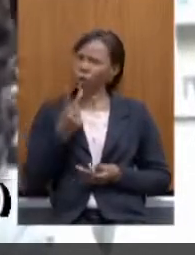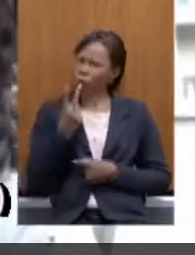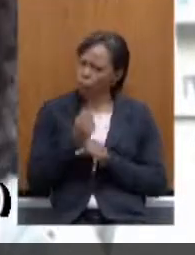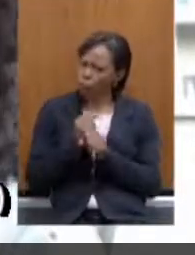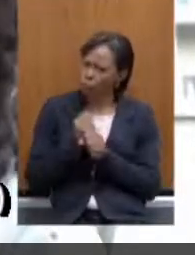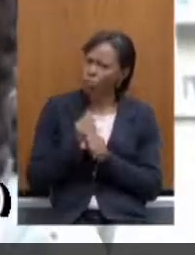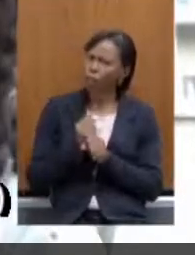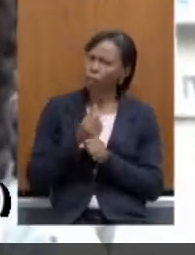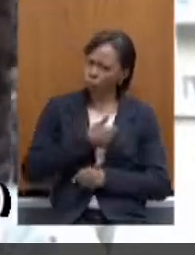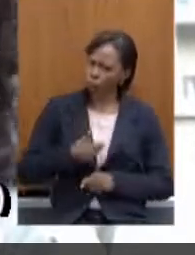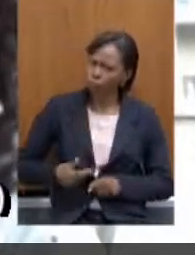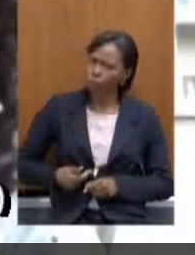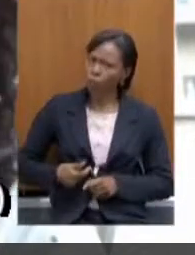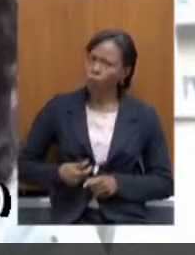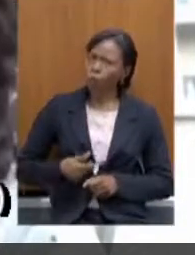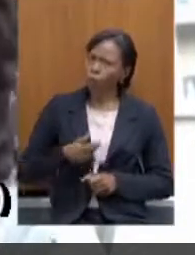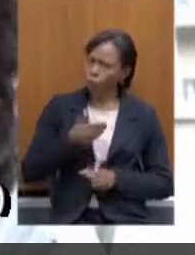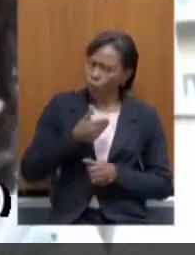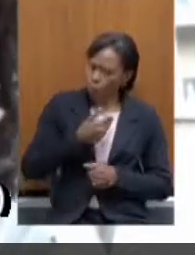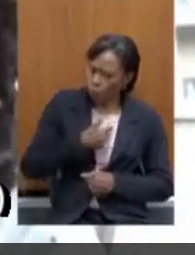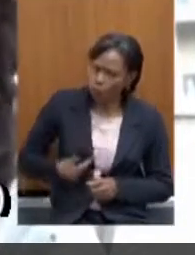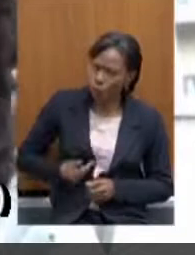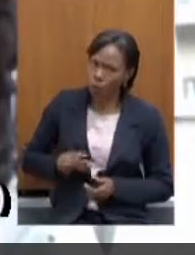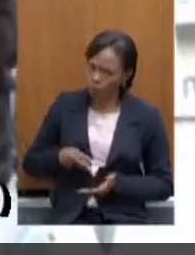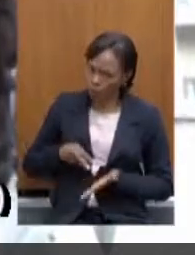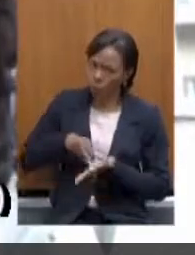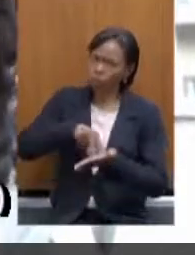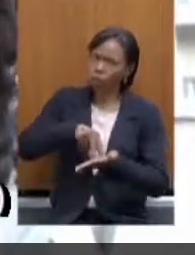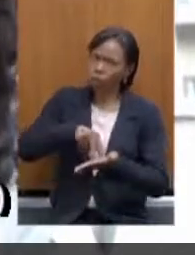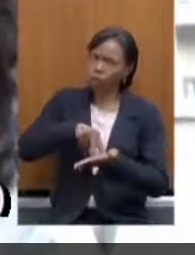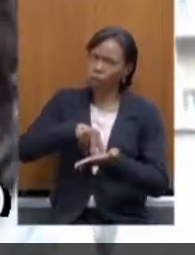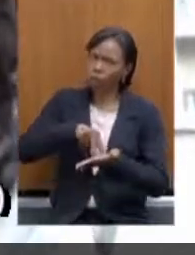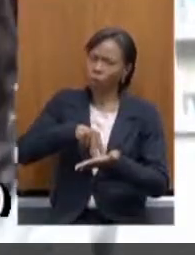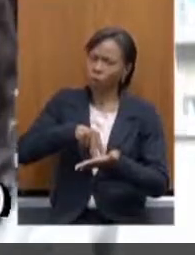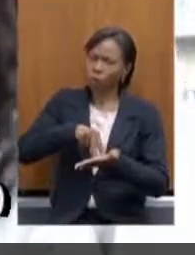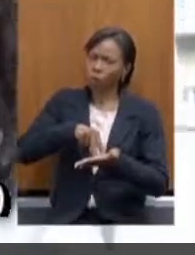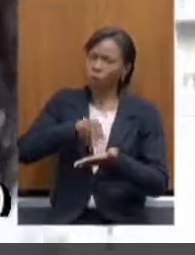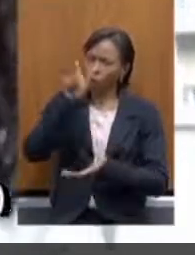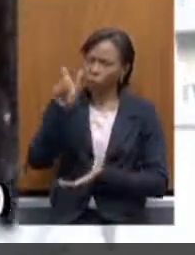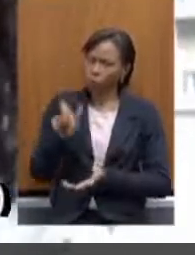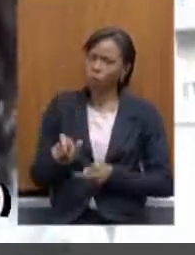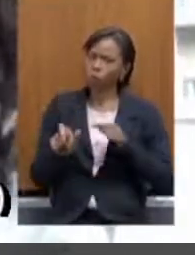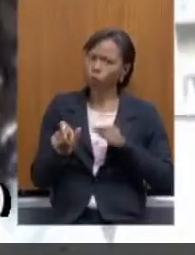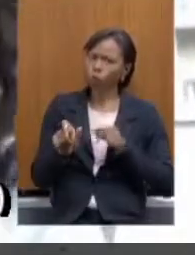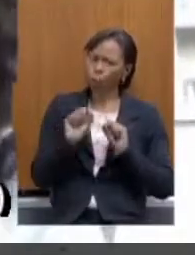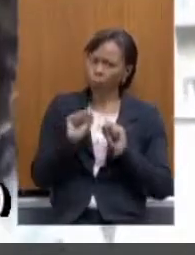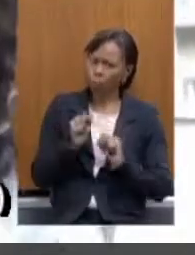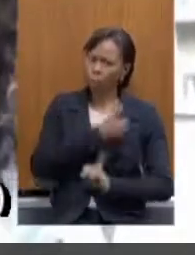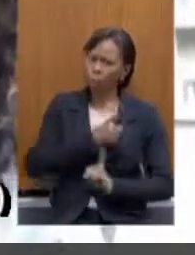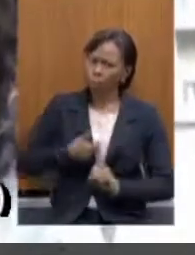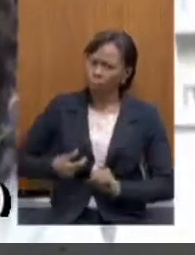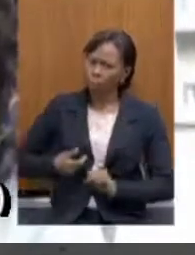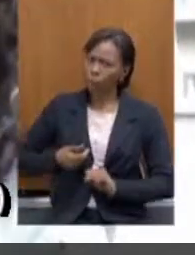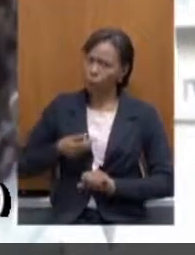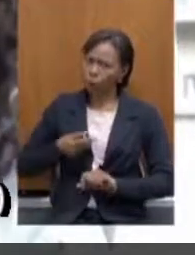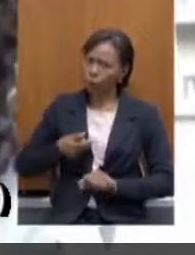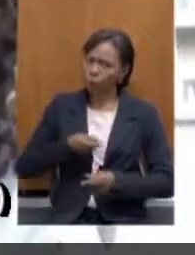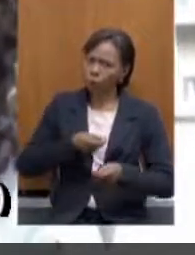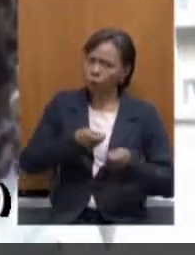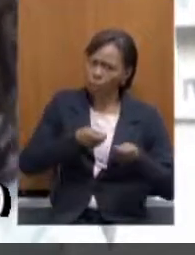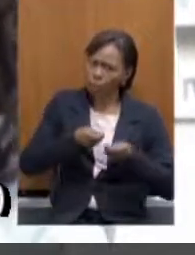governador não precisa tomar a postura de quem de fato é tem condições de governo do estado